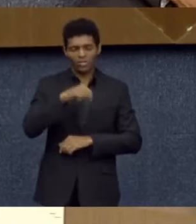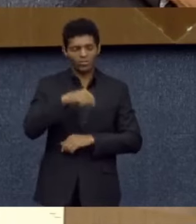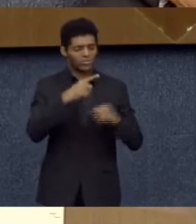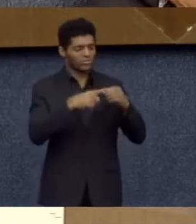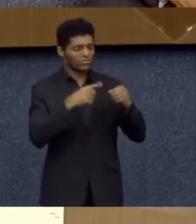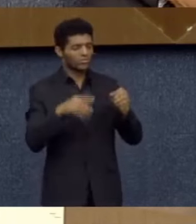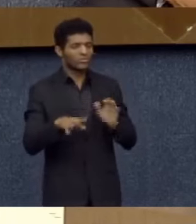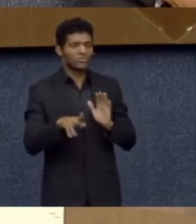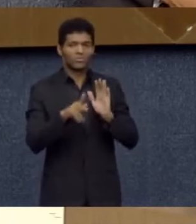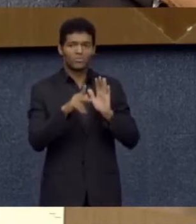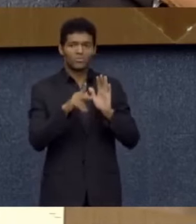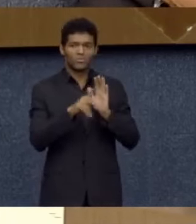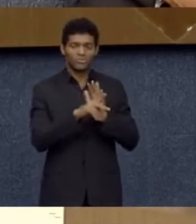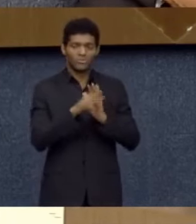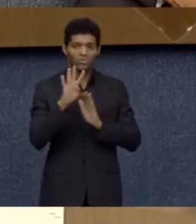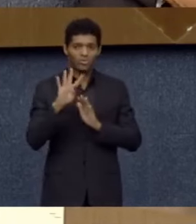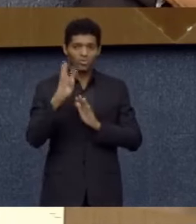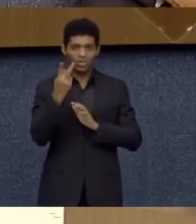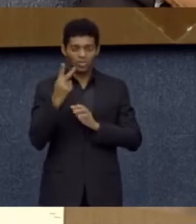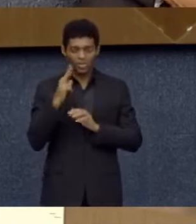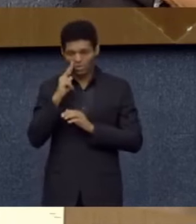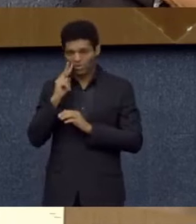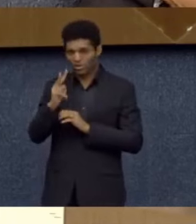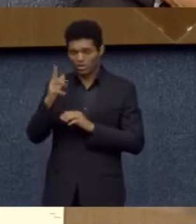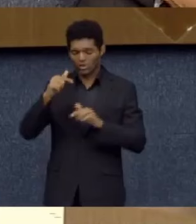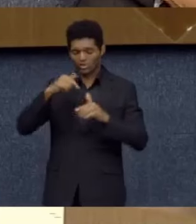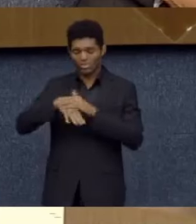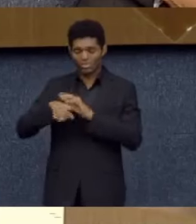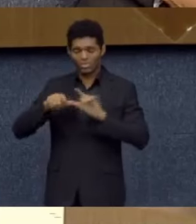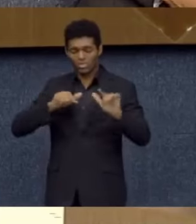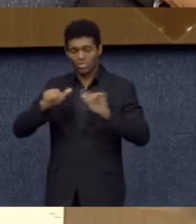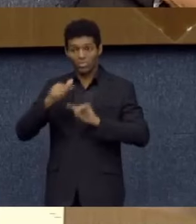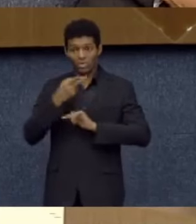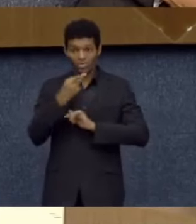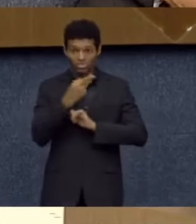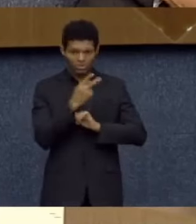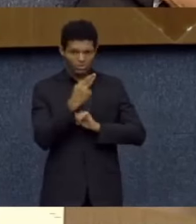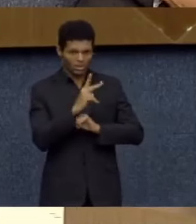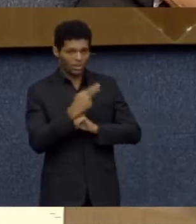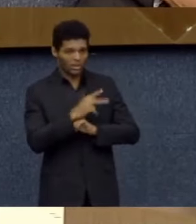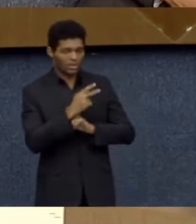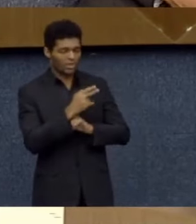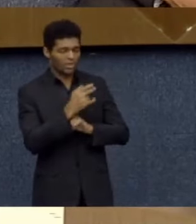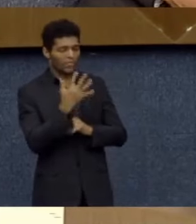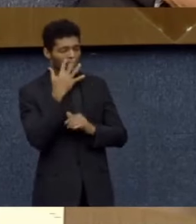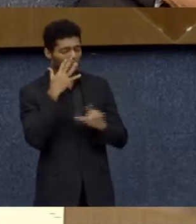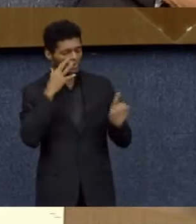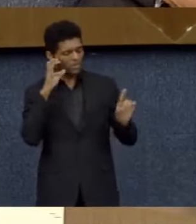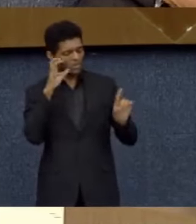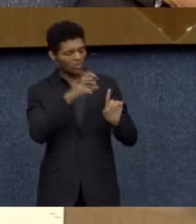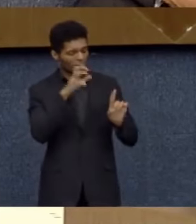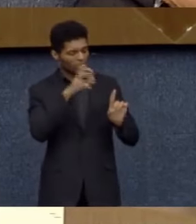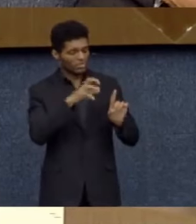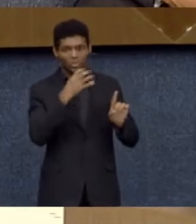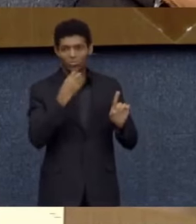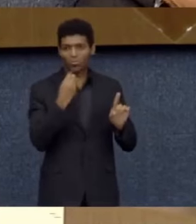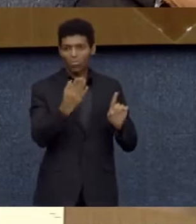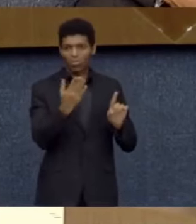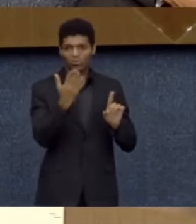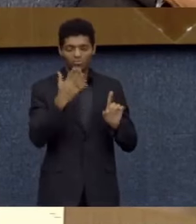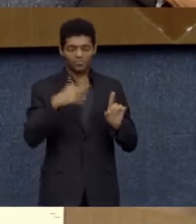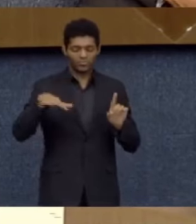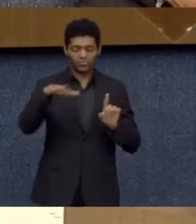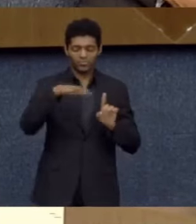em grande parte, fruto do trabalho dessa grande profissional que a tantos inspira. Sua trajetória